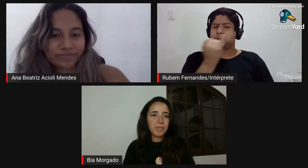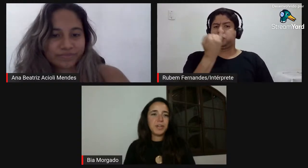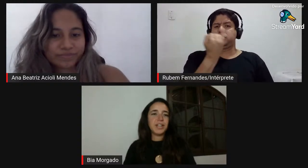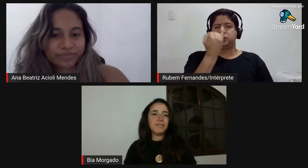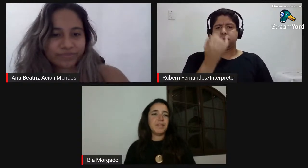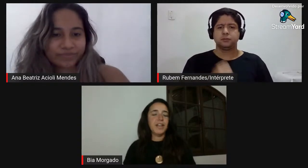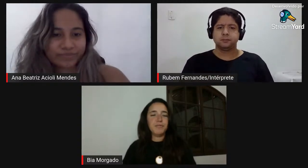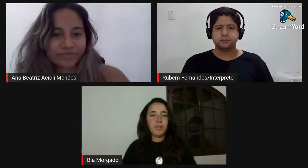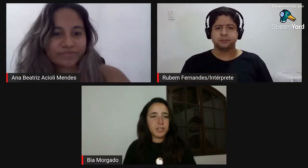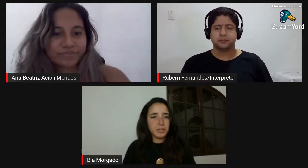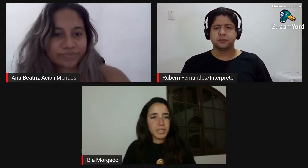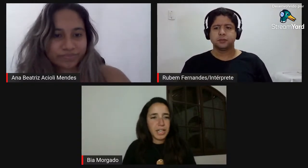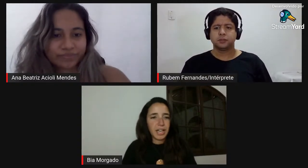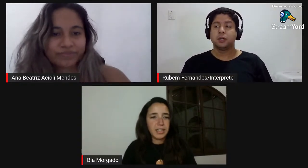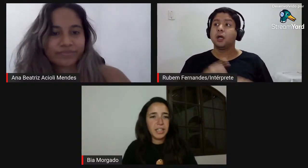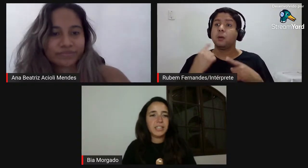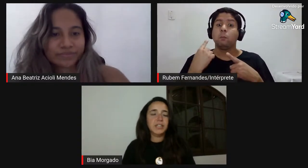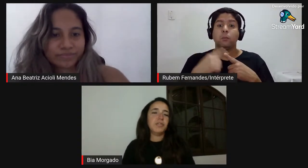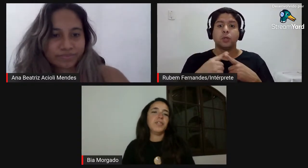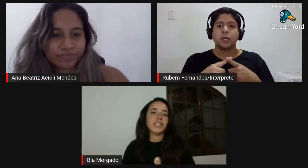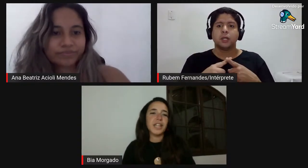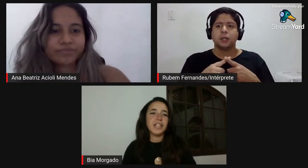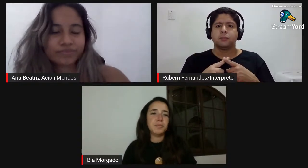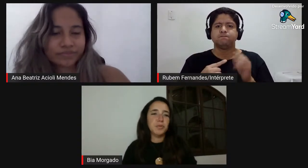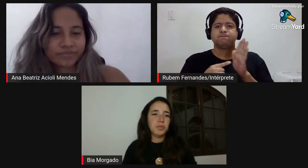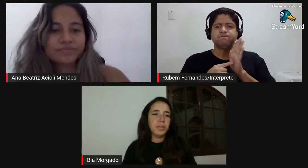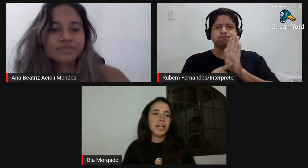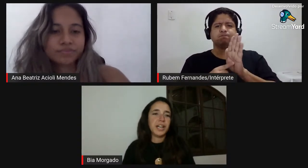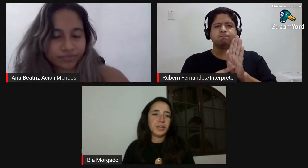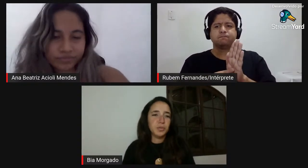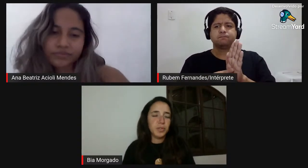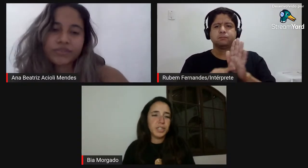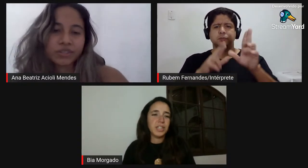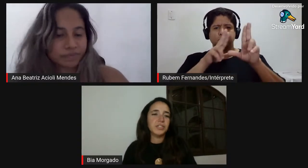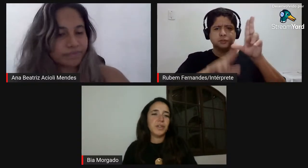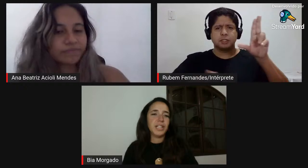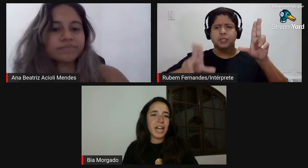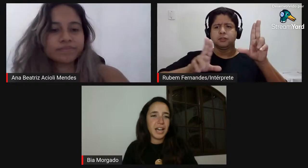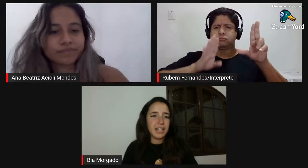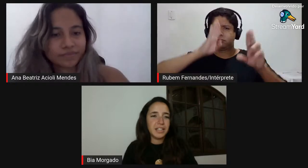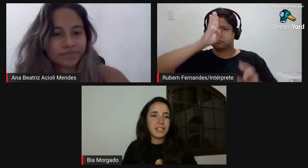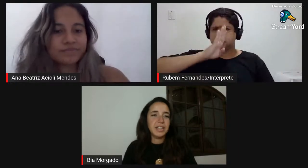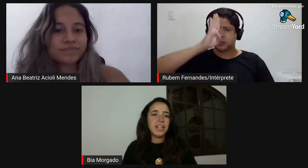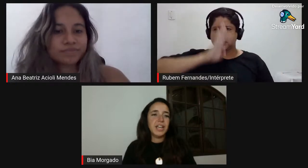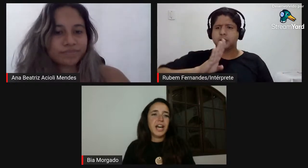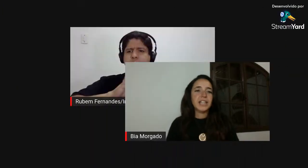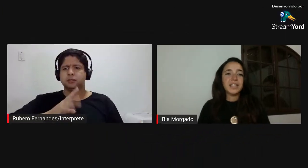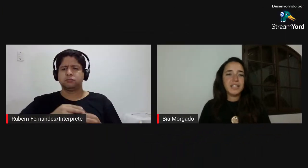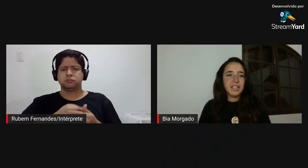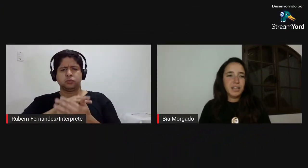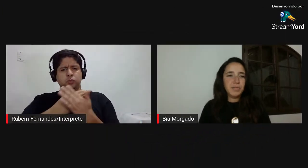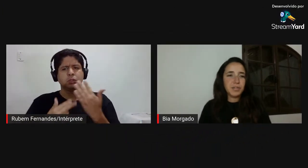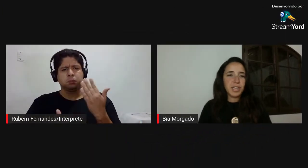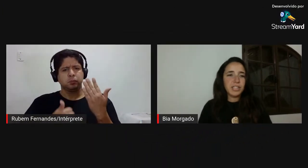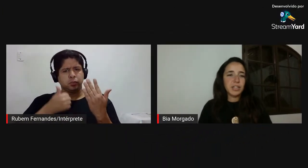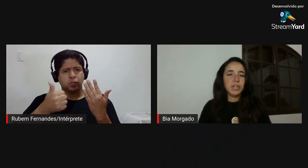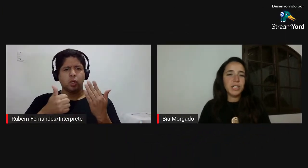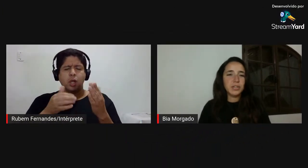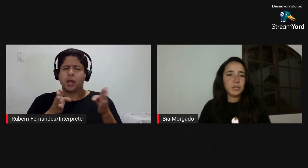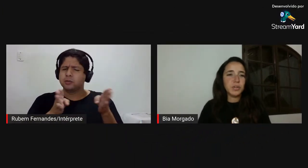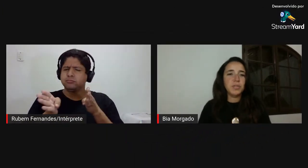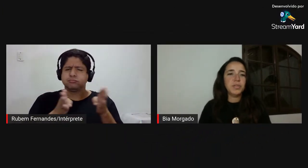né, porque reforçam essa característica da Universidade Pública gratuita, de qualidade, acessível,